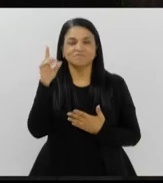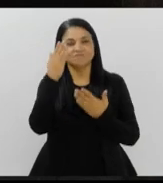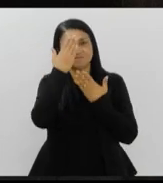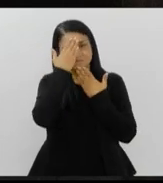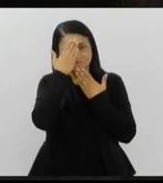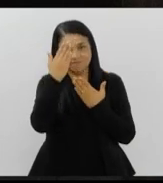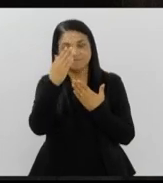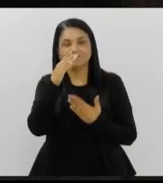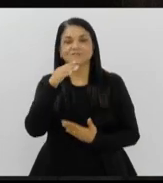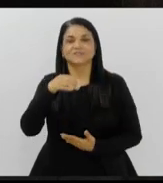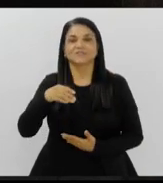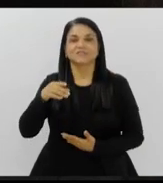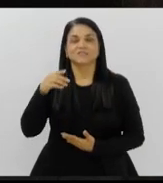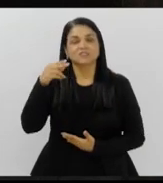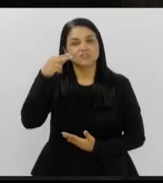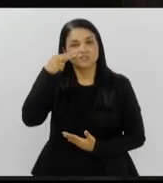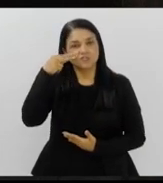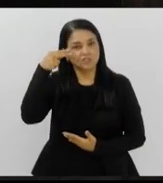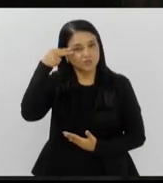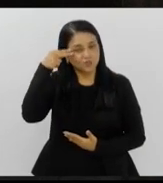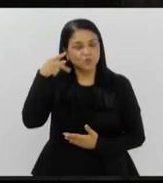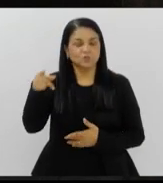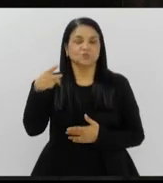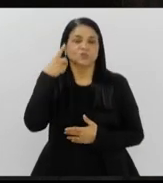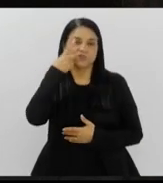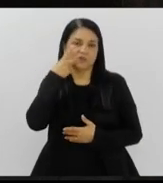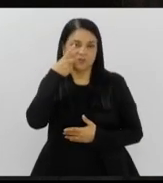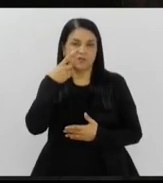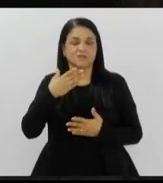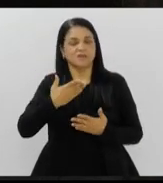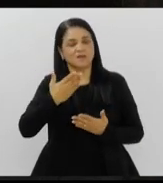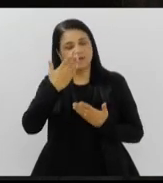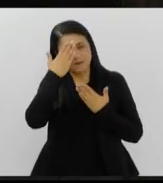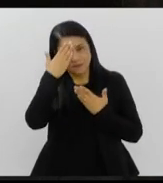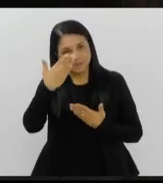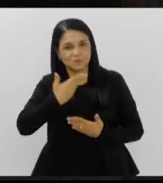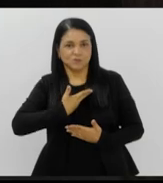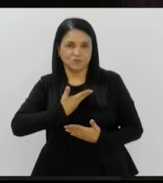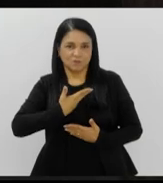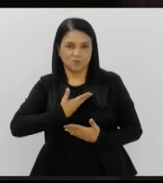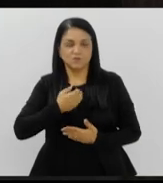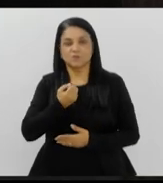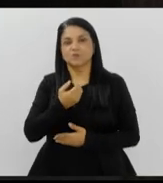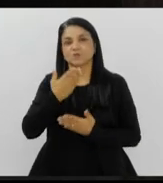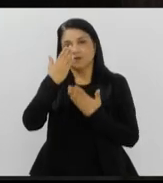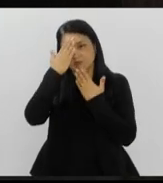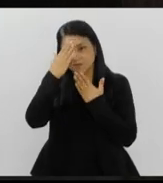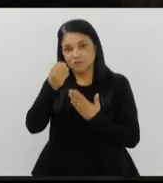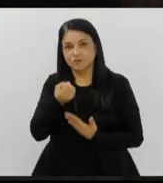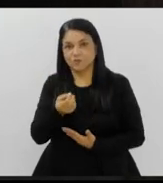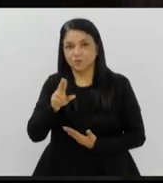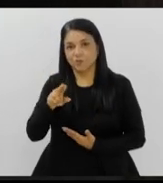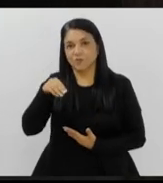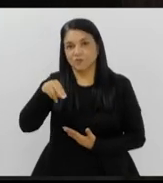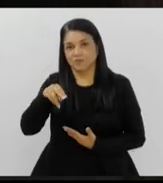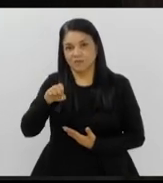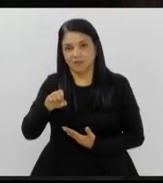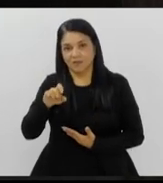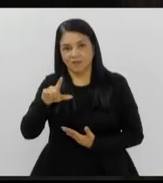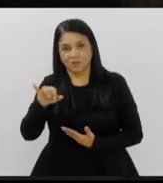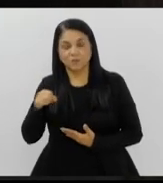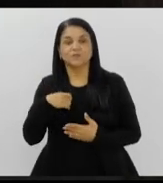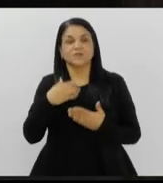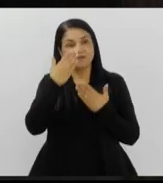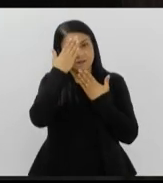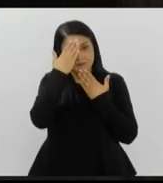Tia Ju, agradeço aos meus colegas aqui, agradeço ao doutor Nélio, agradeço a minha